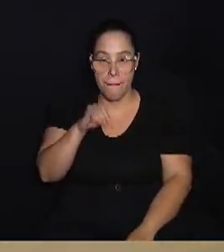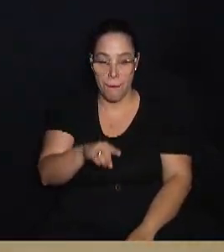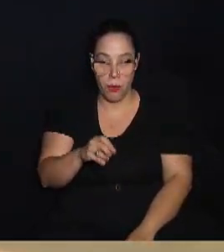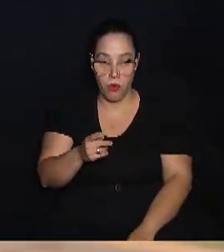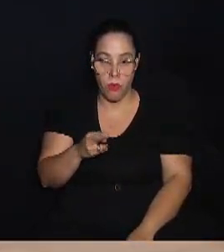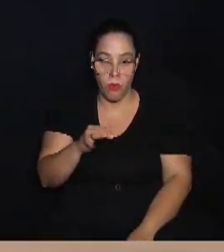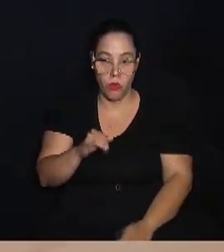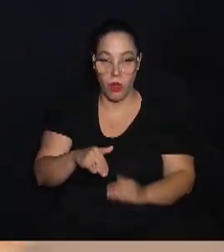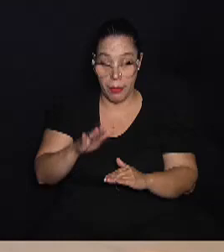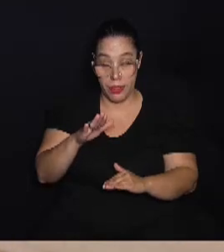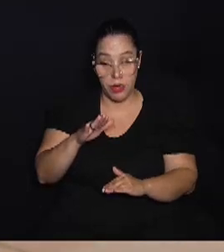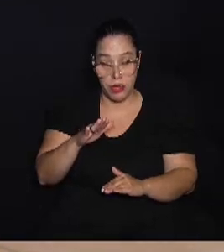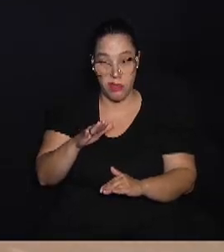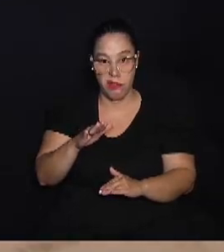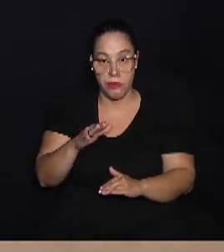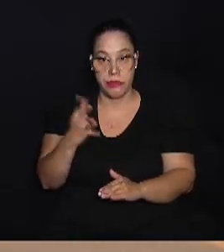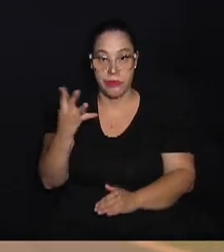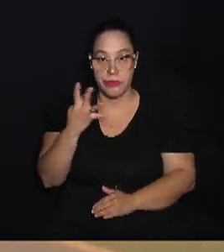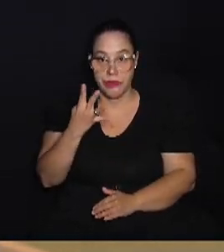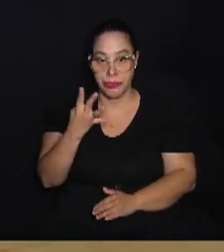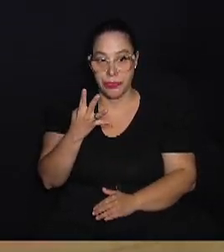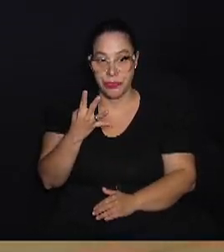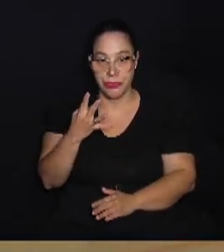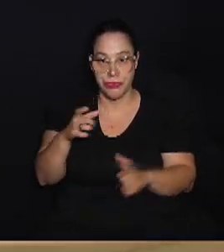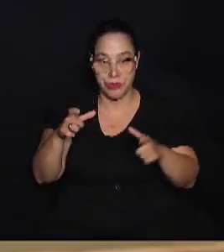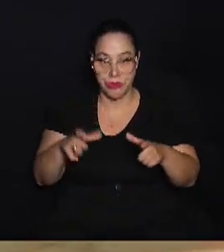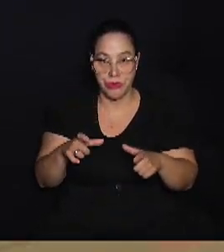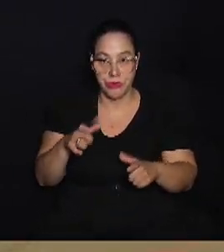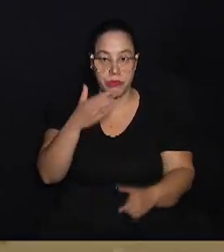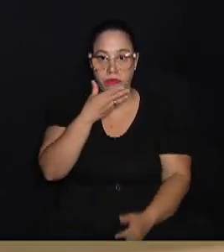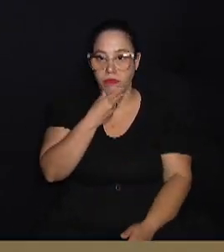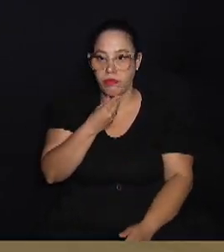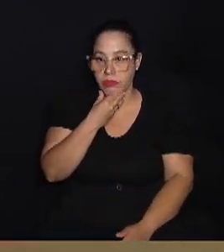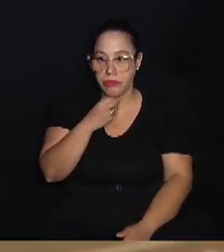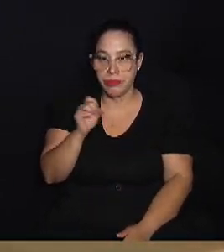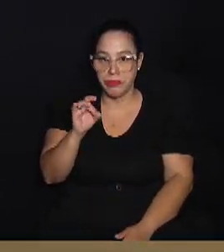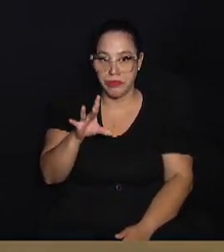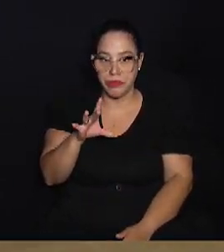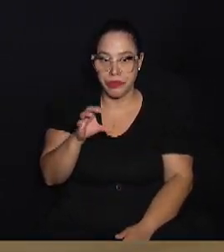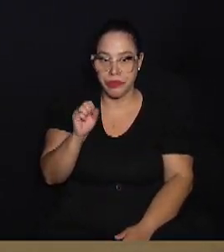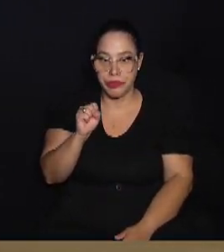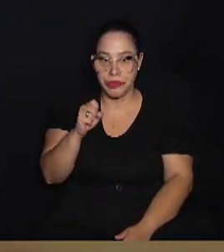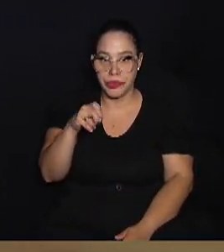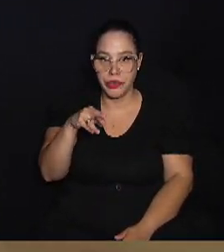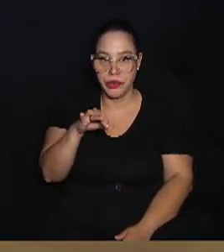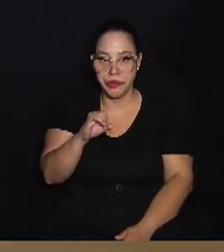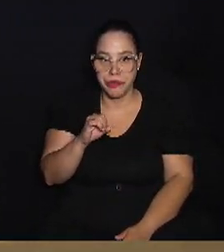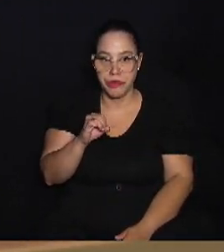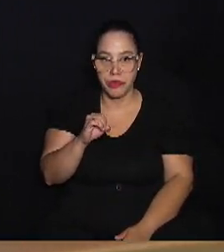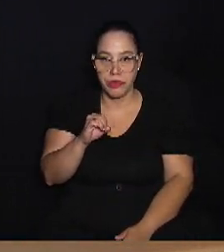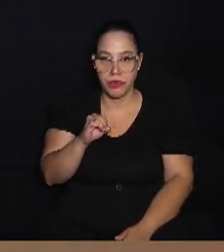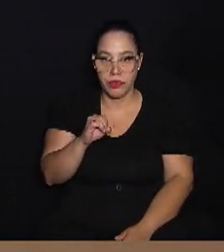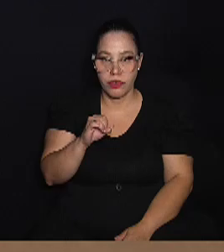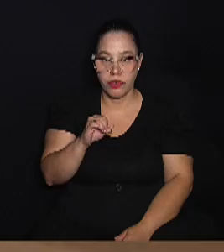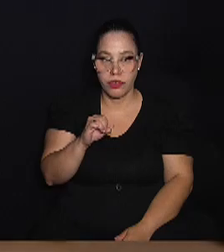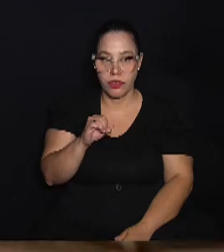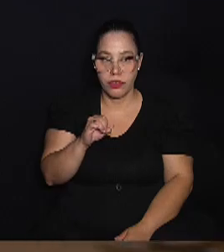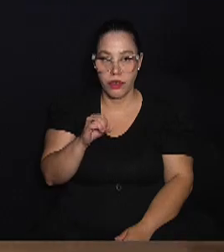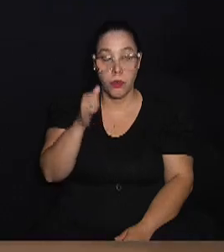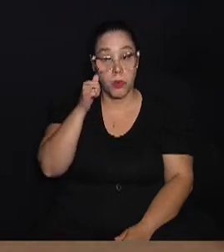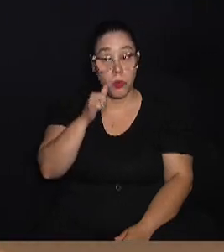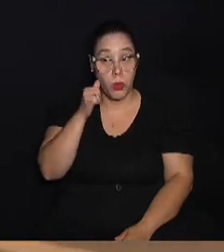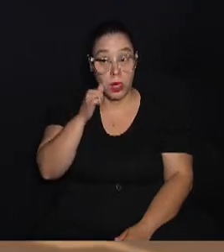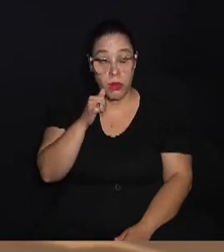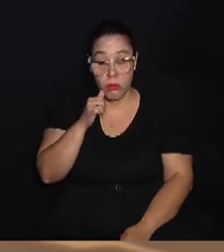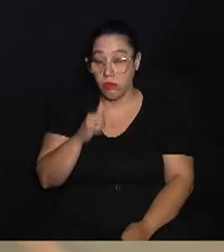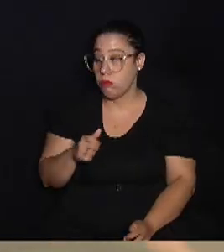somatória. Então os 4 que estão em quadra, se são só homens, máximo 8 pontos, por mulher mais meio ponto em quadra.